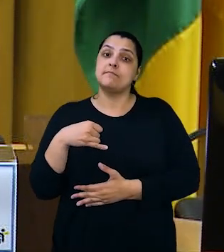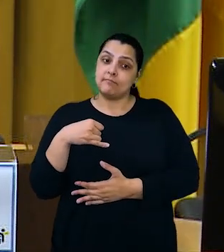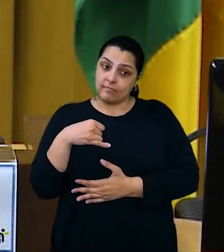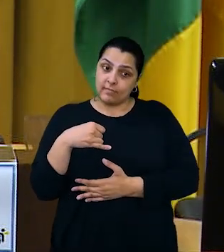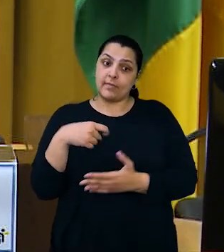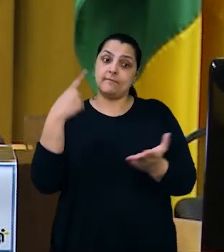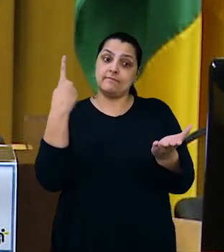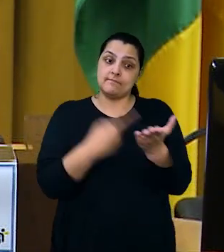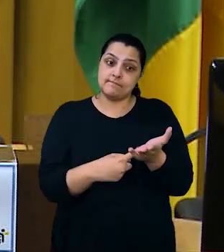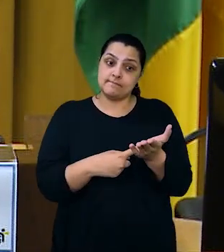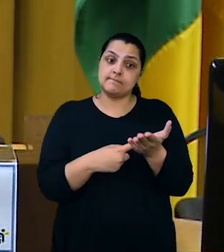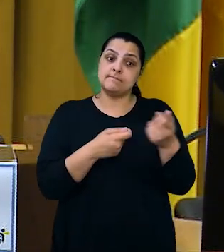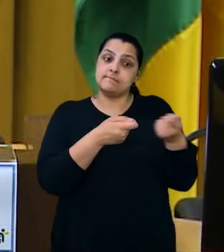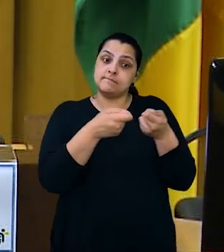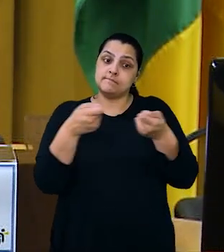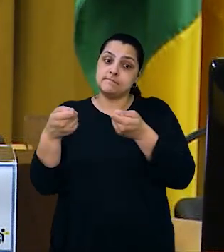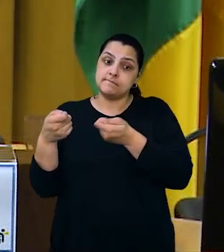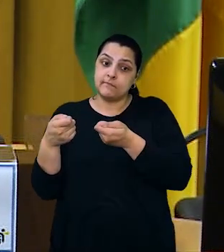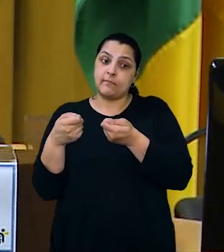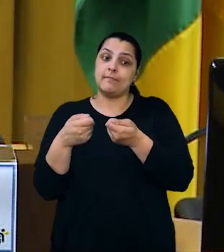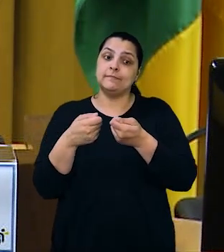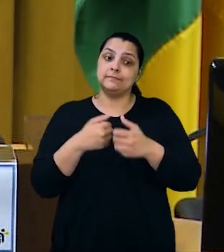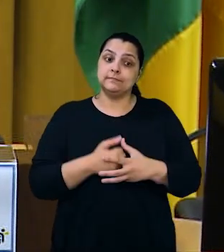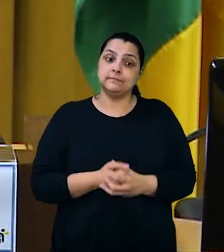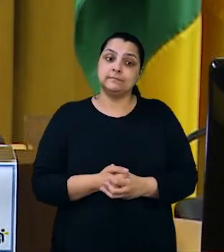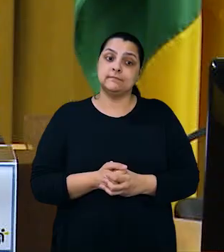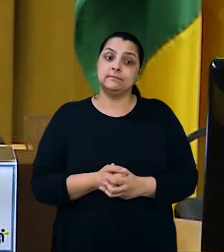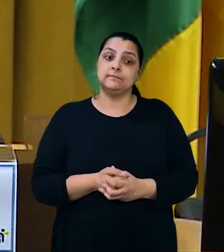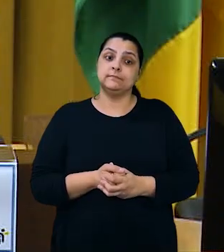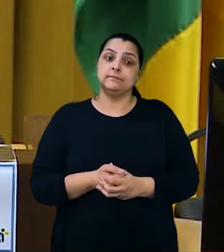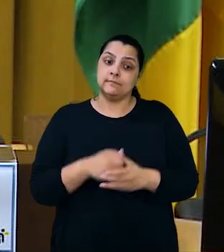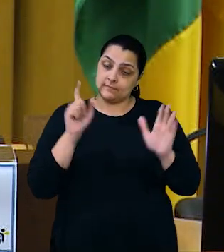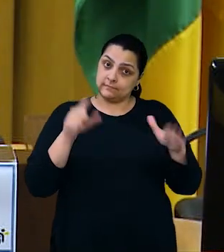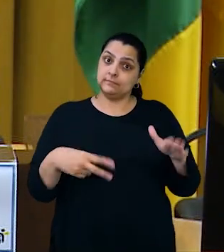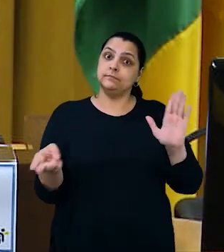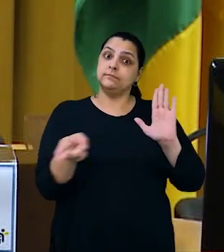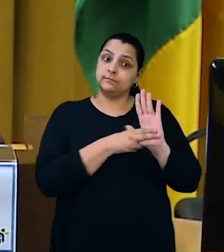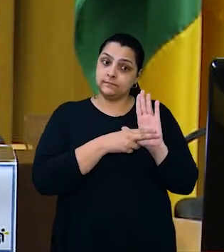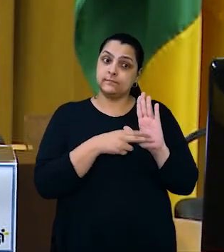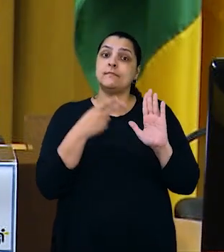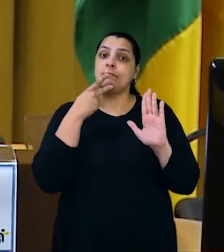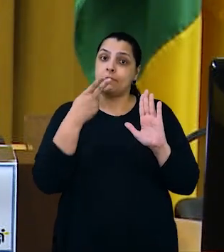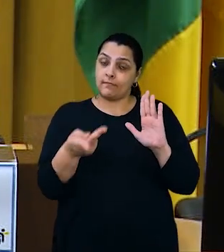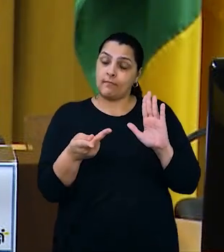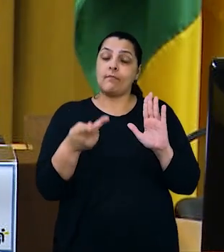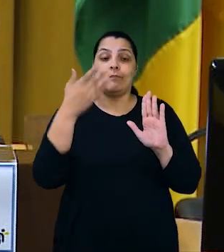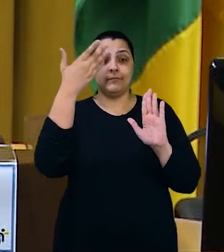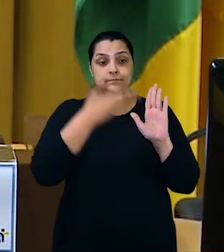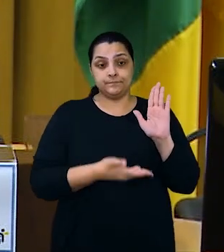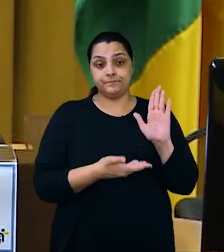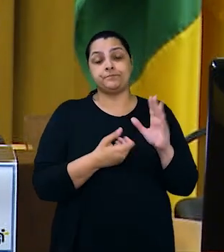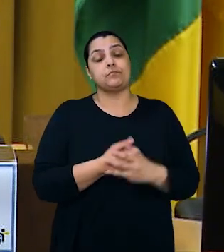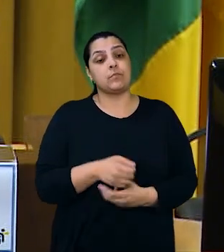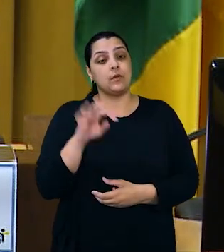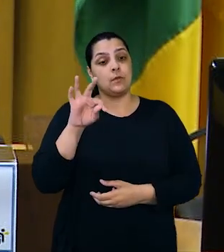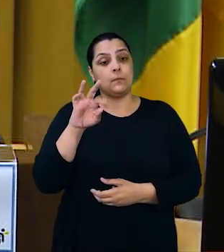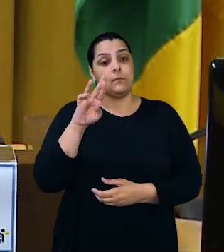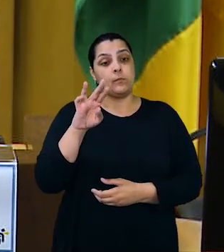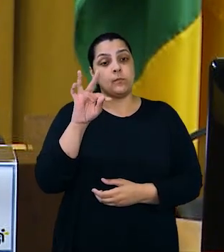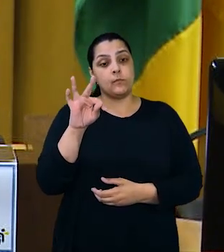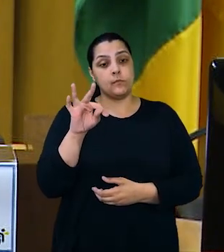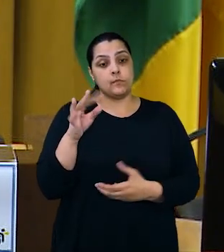potencialmente decisivos para a configuração da confissão real, confissão expressa, e o Tribunal